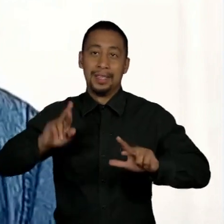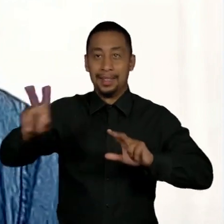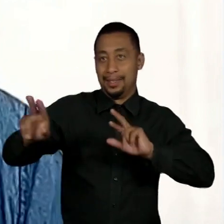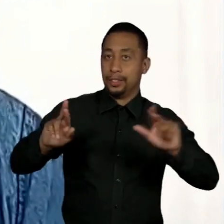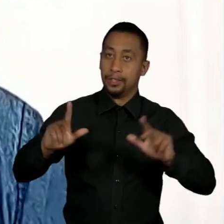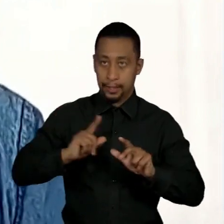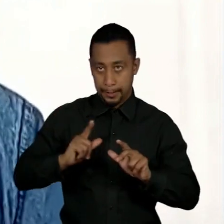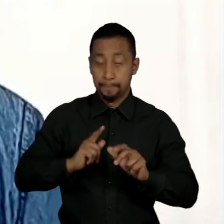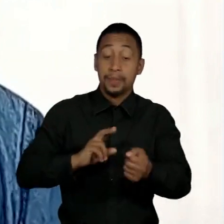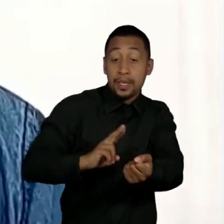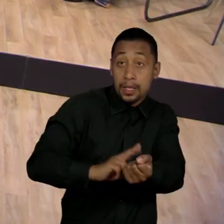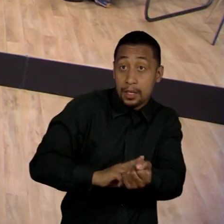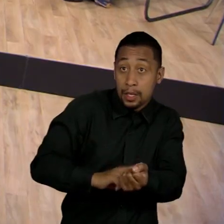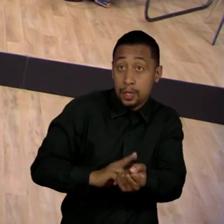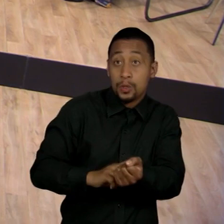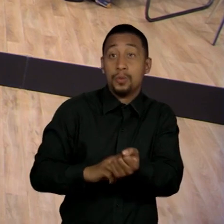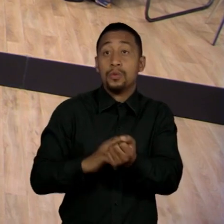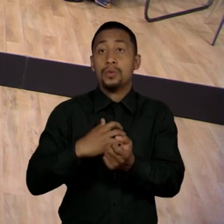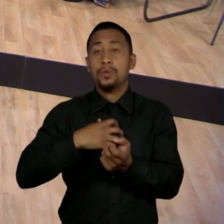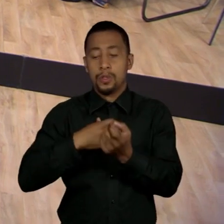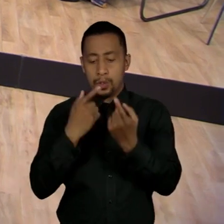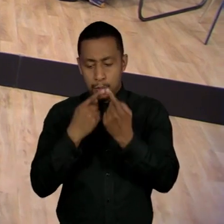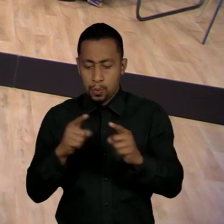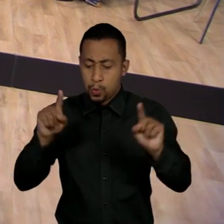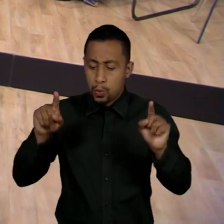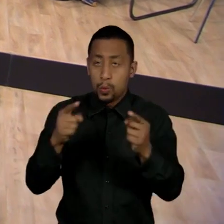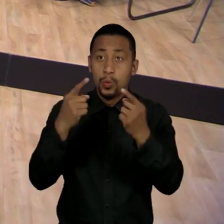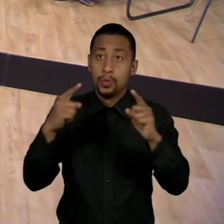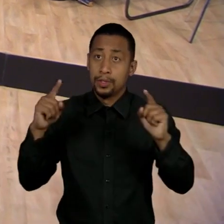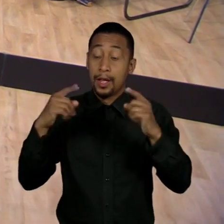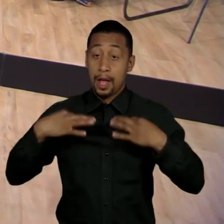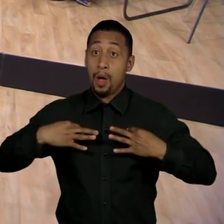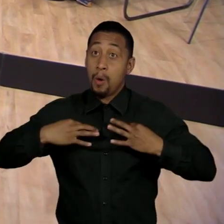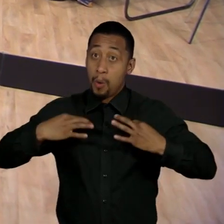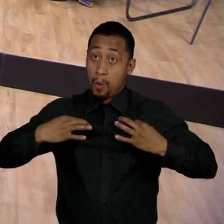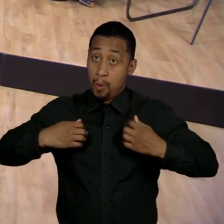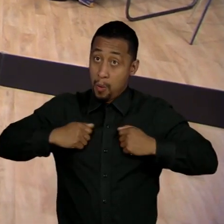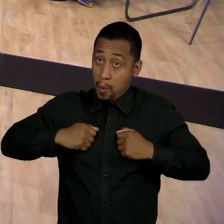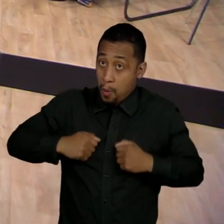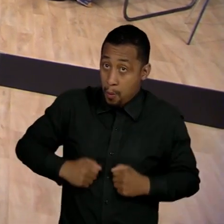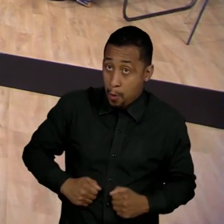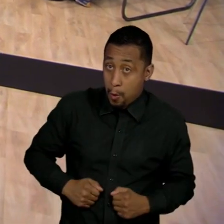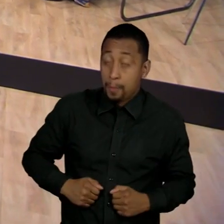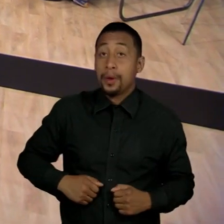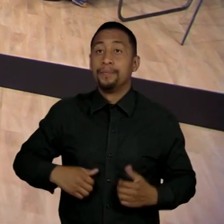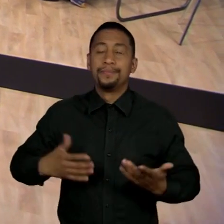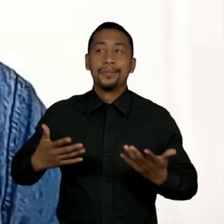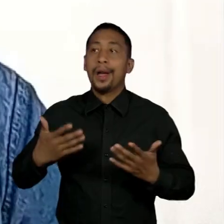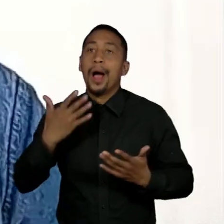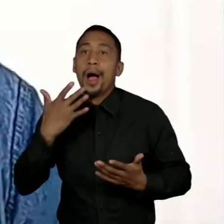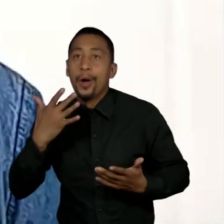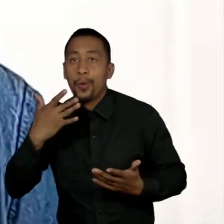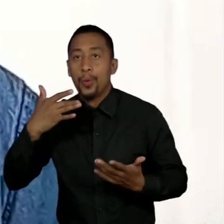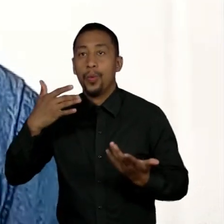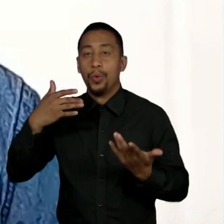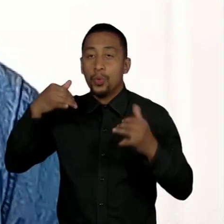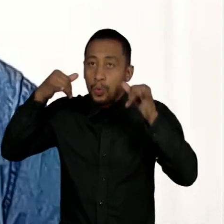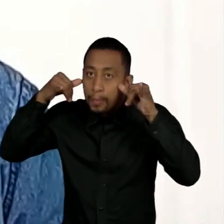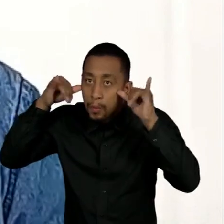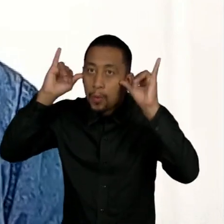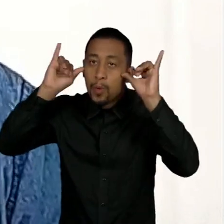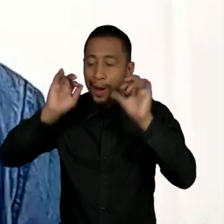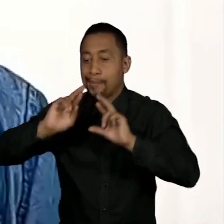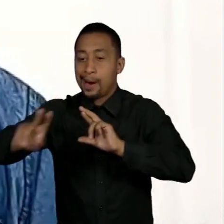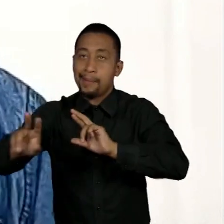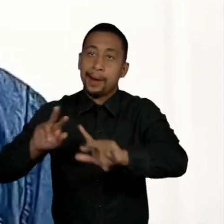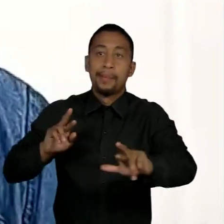vai trazer um estilo de indumentária, de personagens que são completamente diferentes. O Bumba Meu Boi,